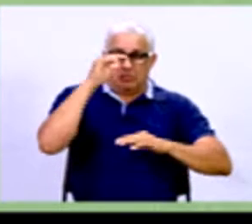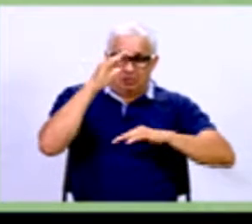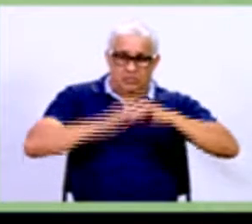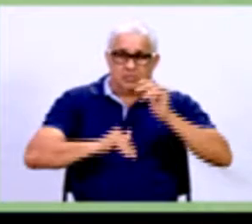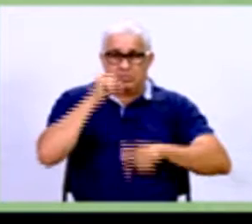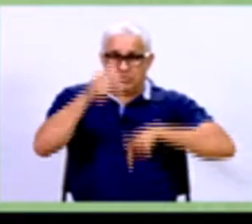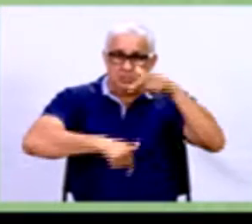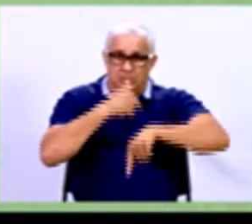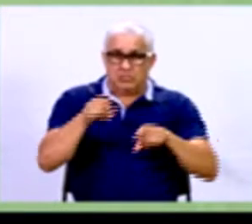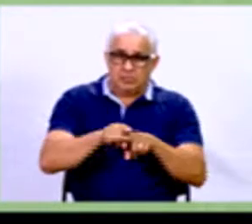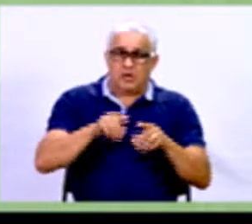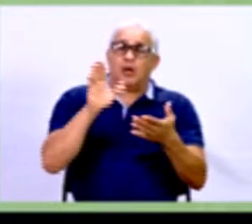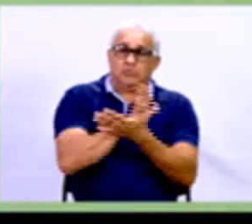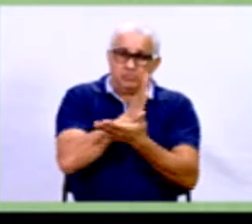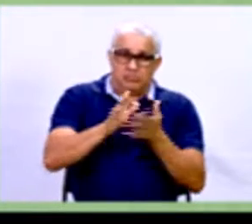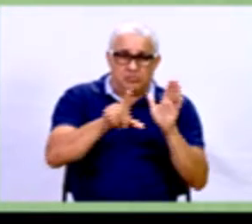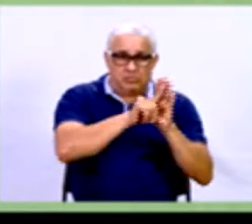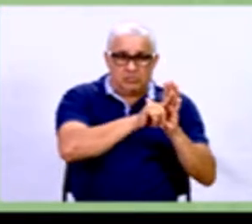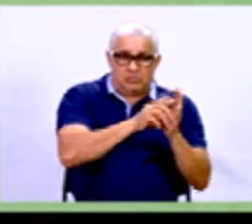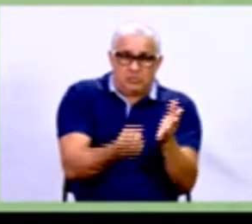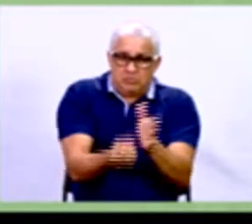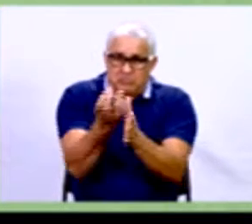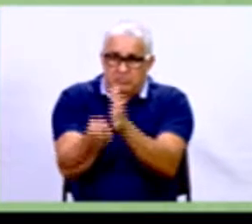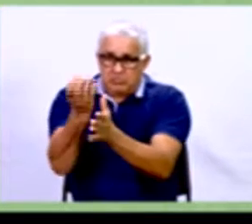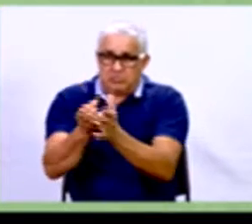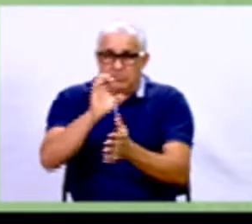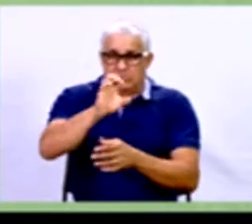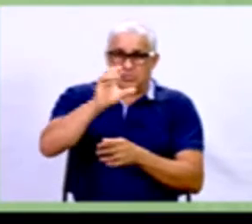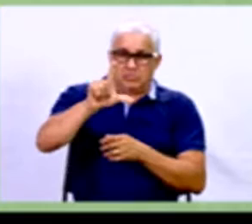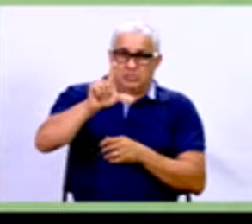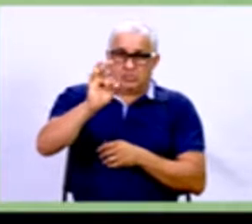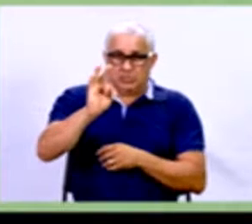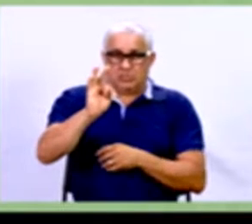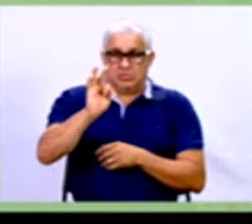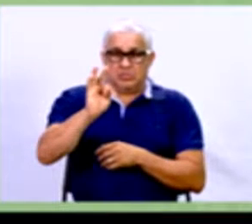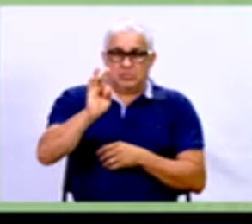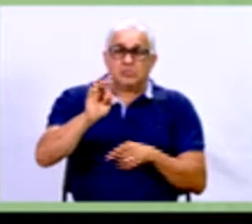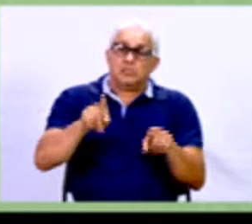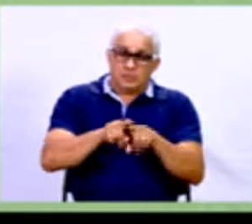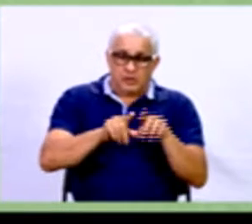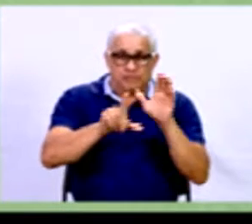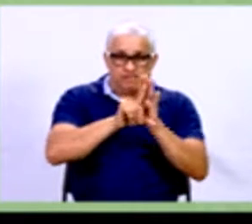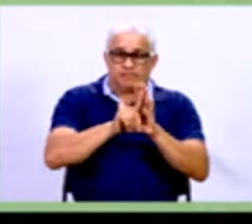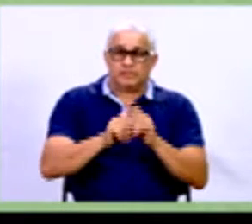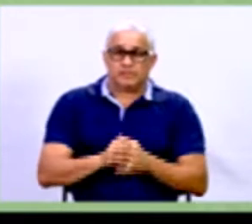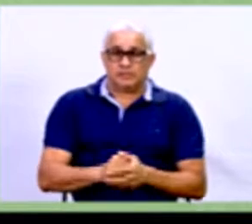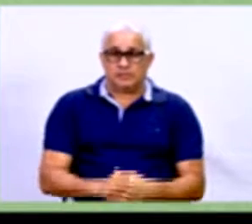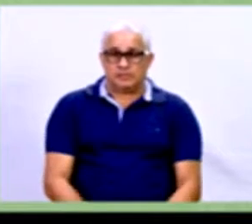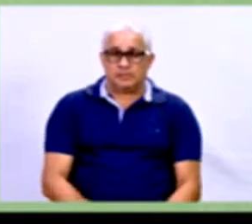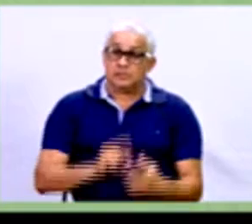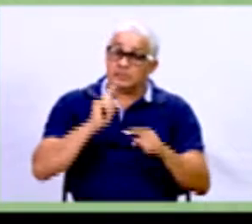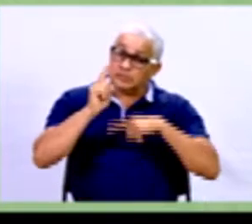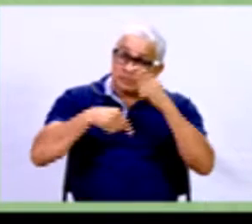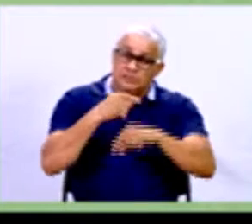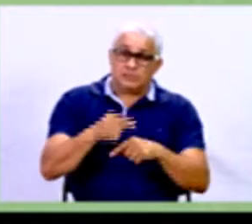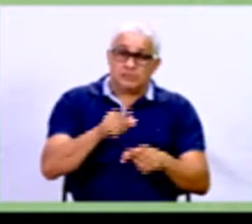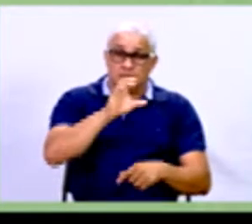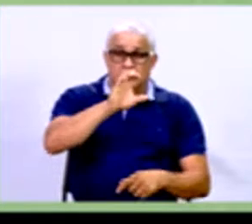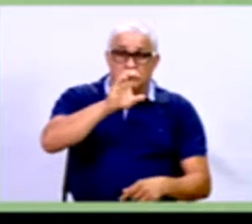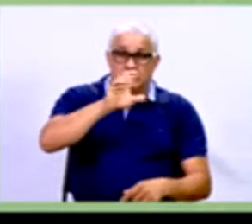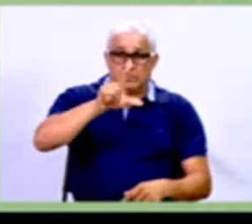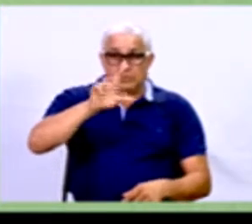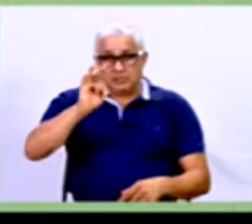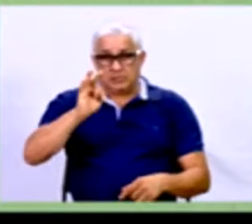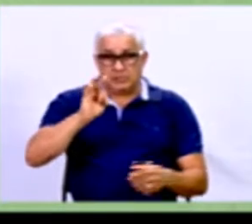dela surgiram outras leis, dentre elas a CLT, a Consolidação das Leis de Trabalho. E aí, da CLT foram